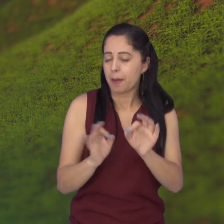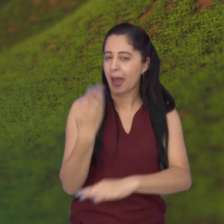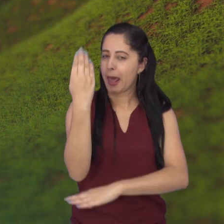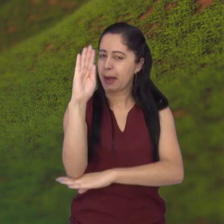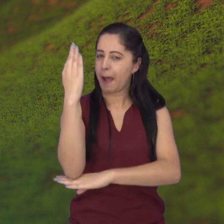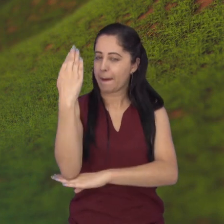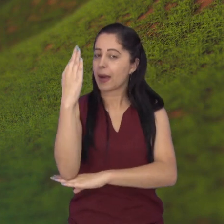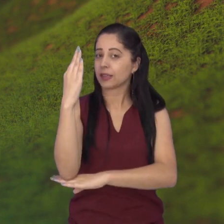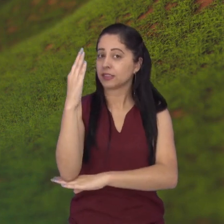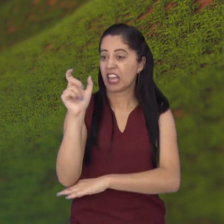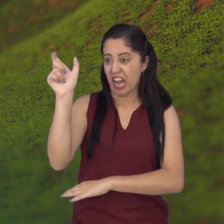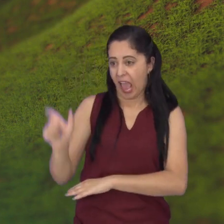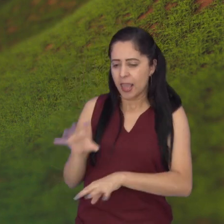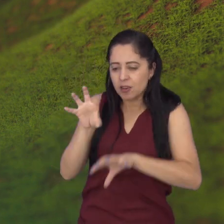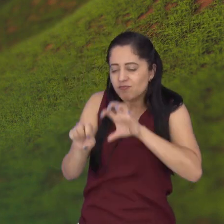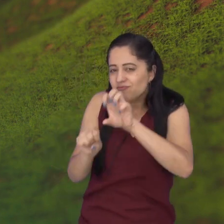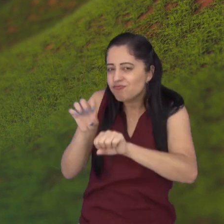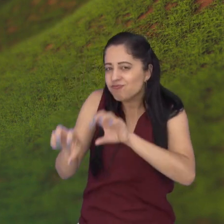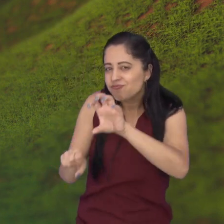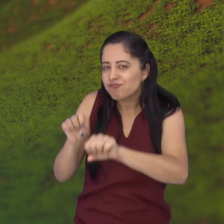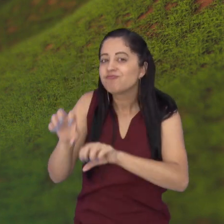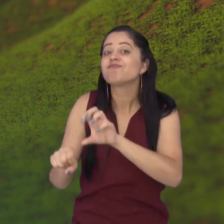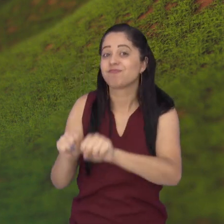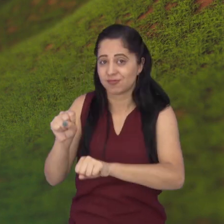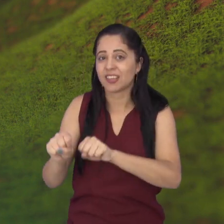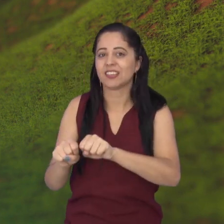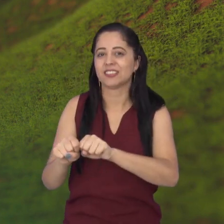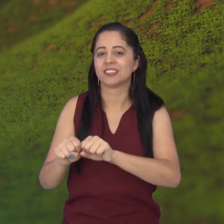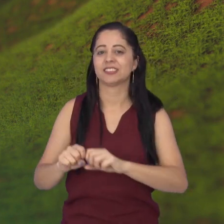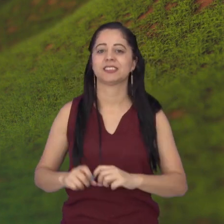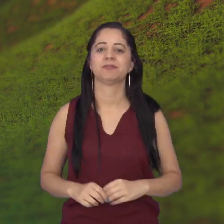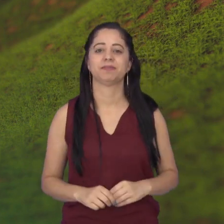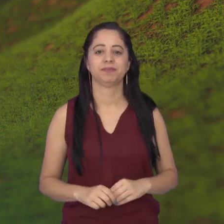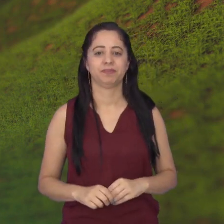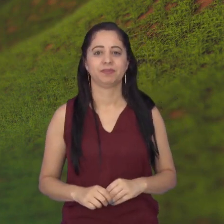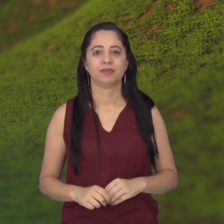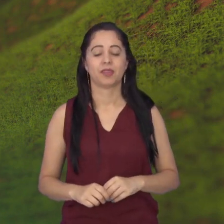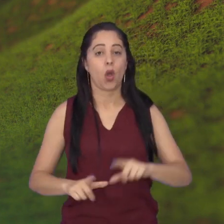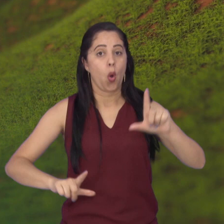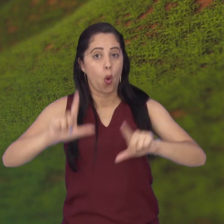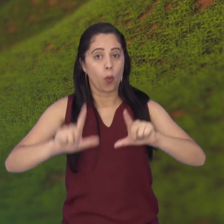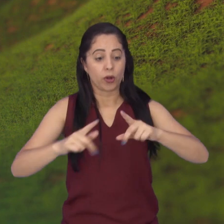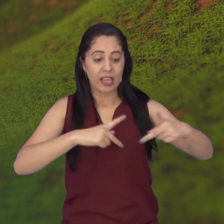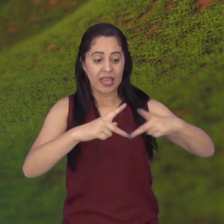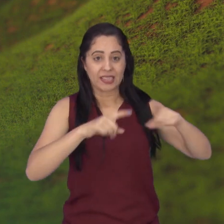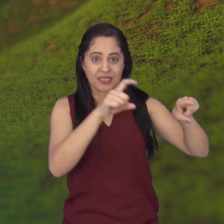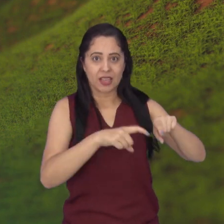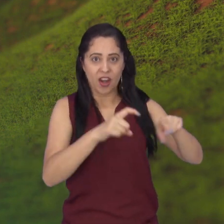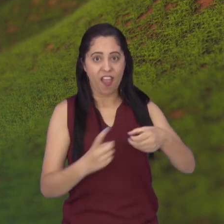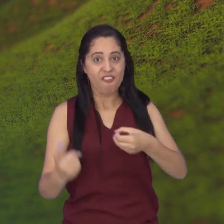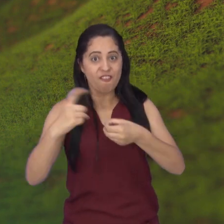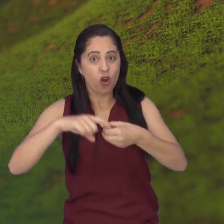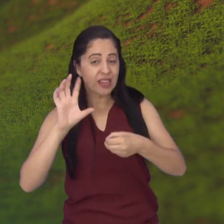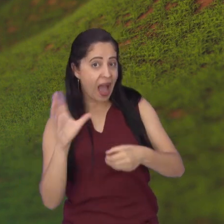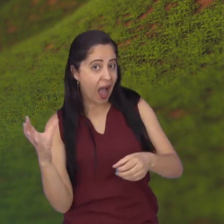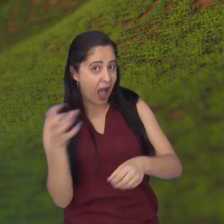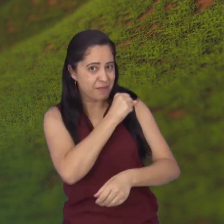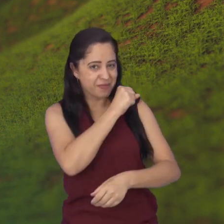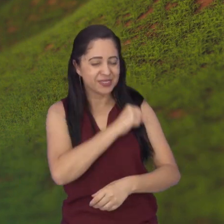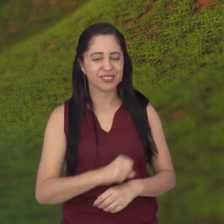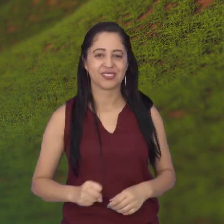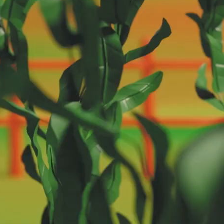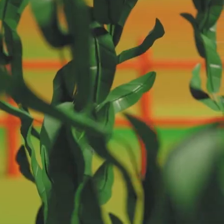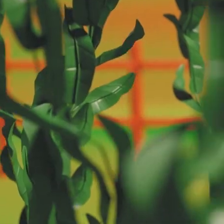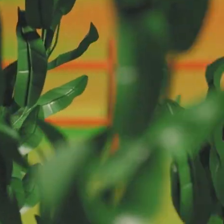madeira resgatada, como o Bruno define a matéria-prima que ele usa nas peças. O São José do Campo volta